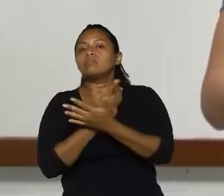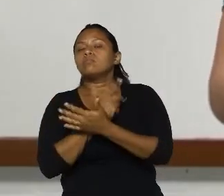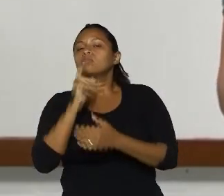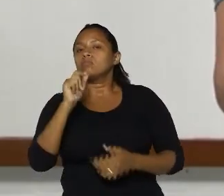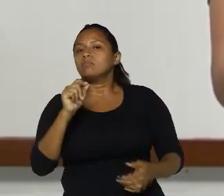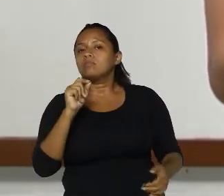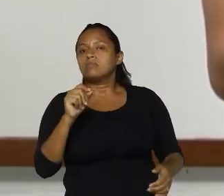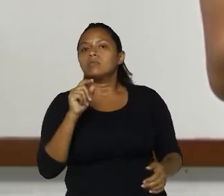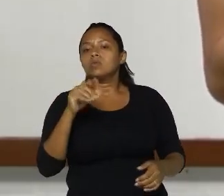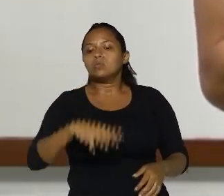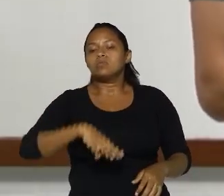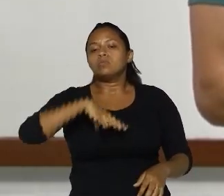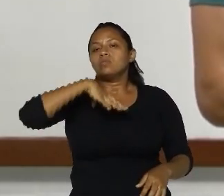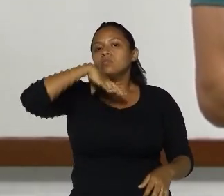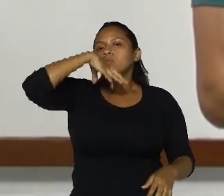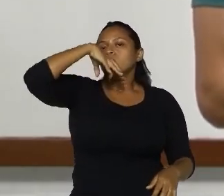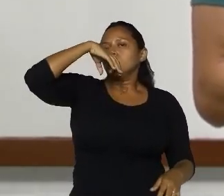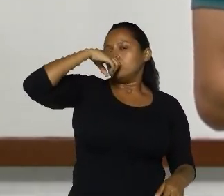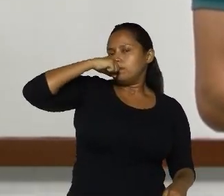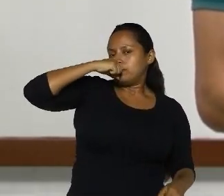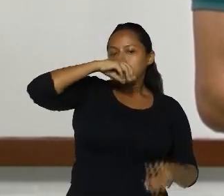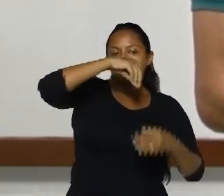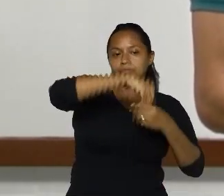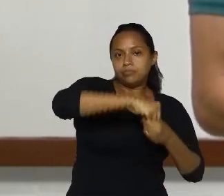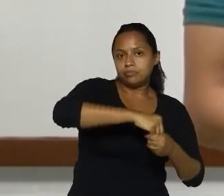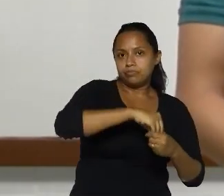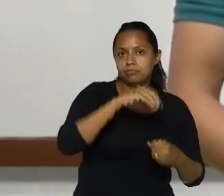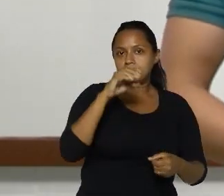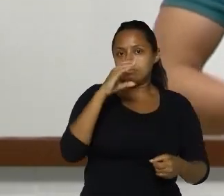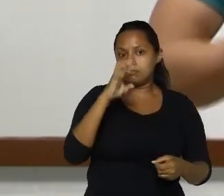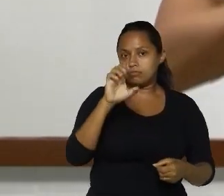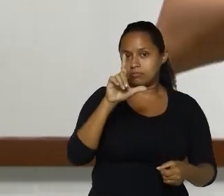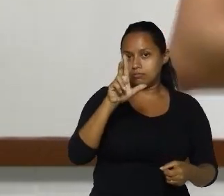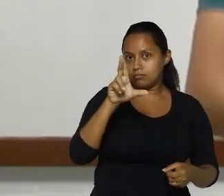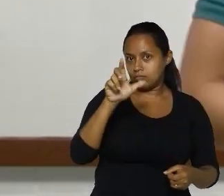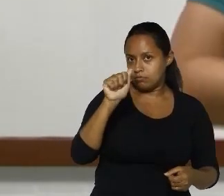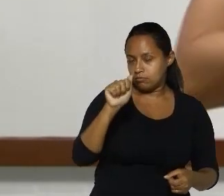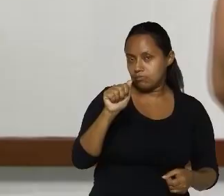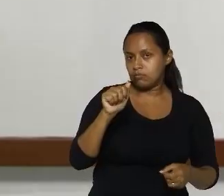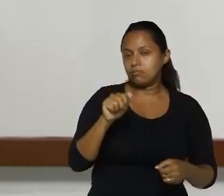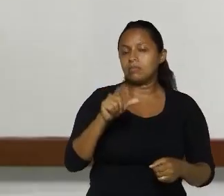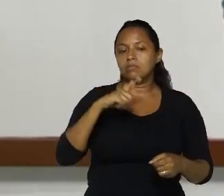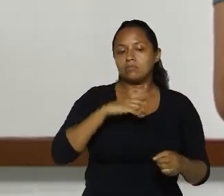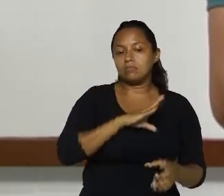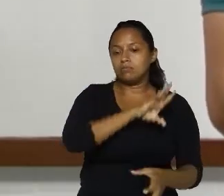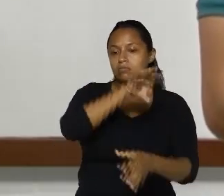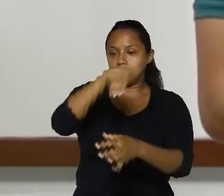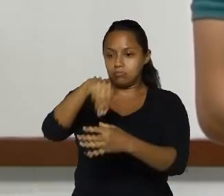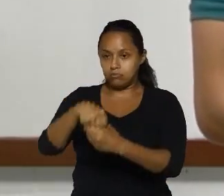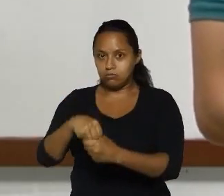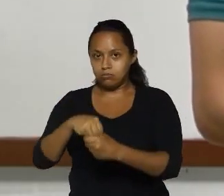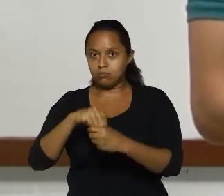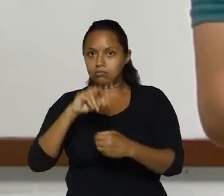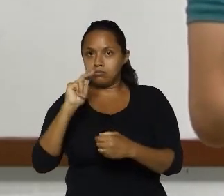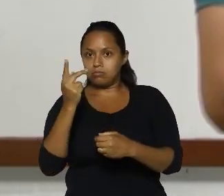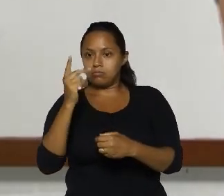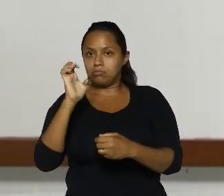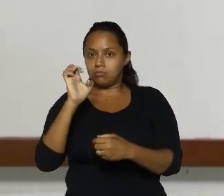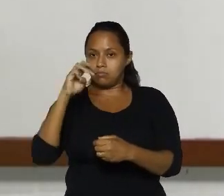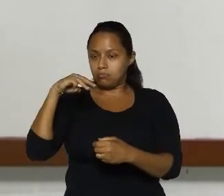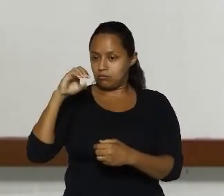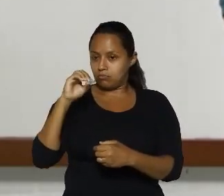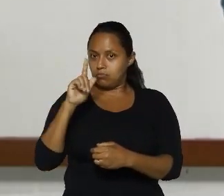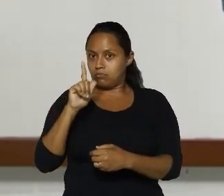O oxigênio, ele entra dentro da célula, da hemácia, entra dentro da hemoglobina, que é a proteína, e